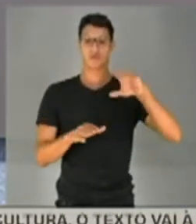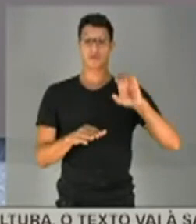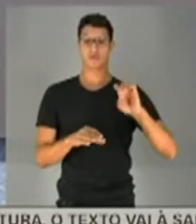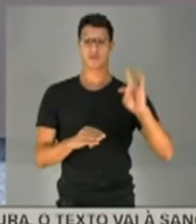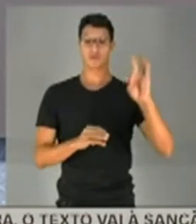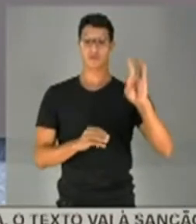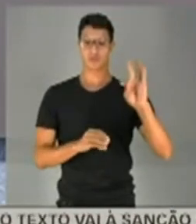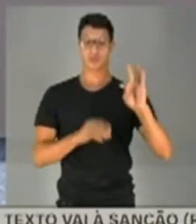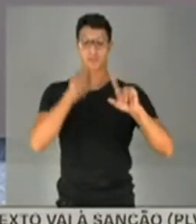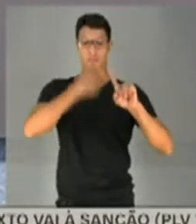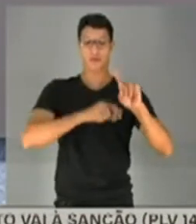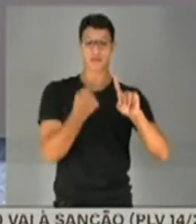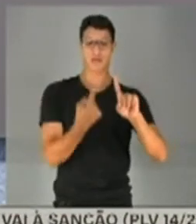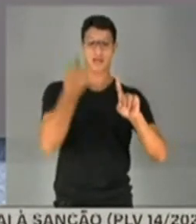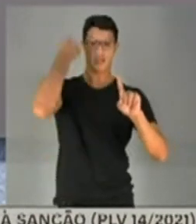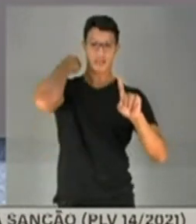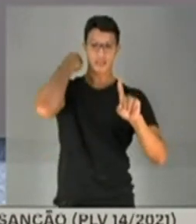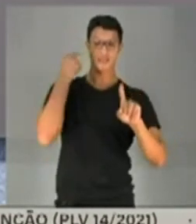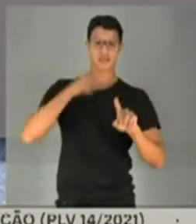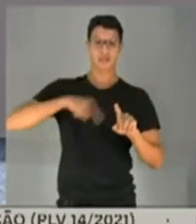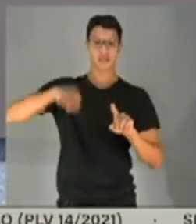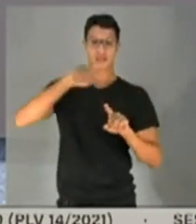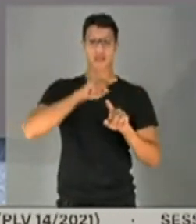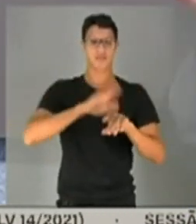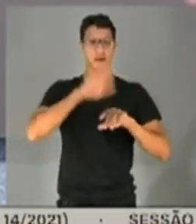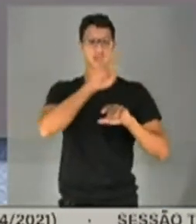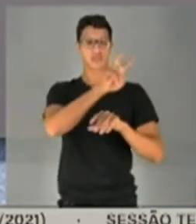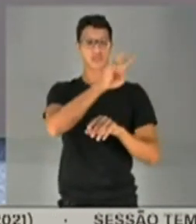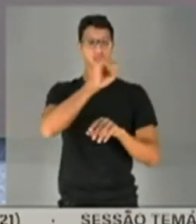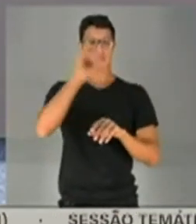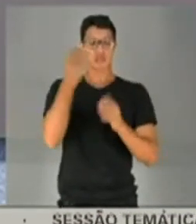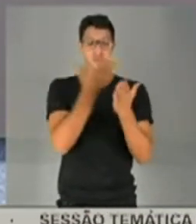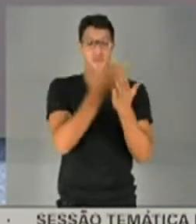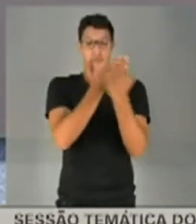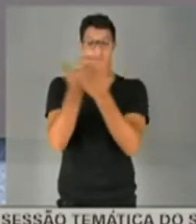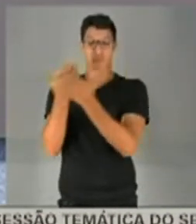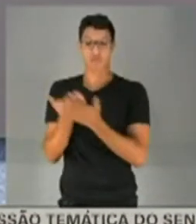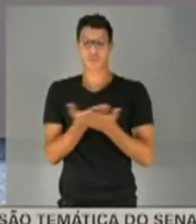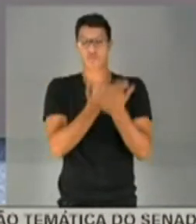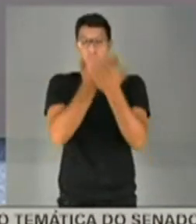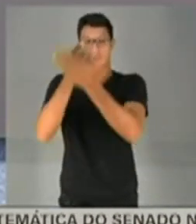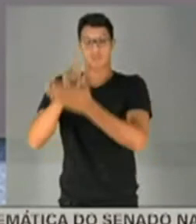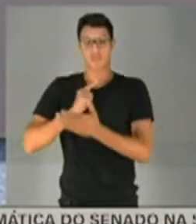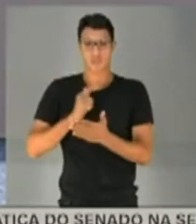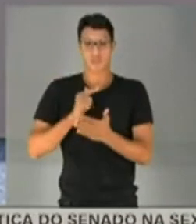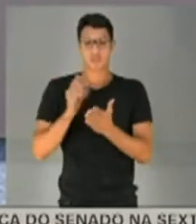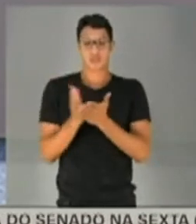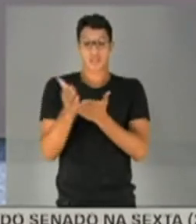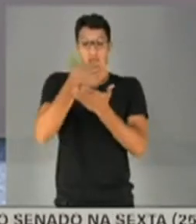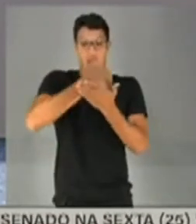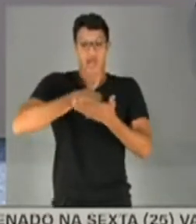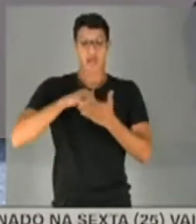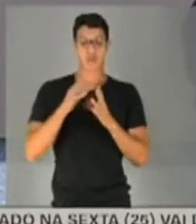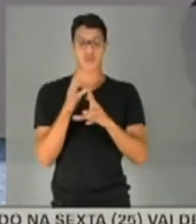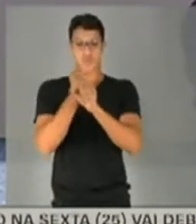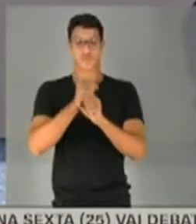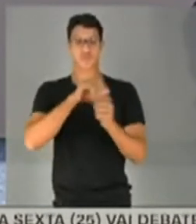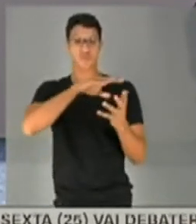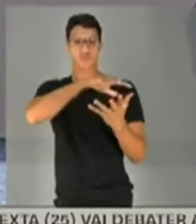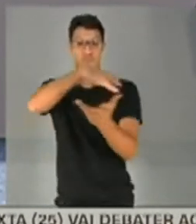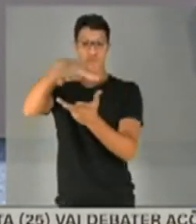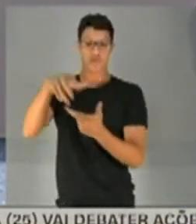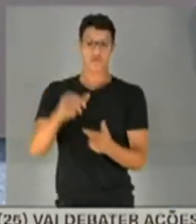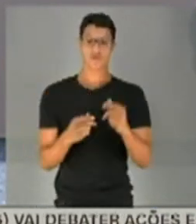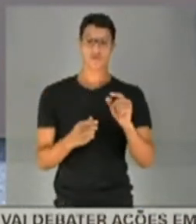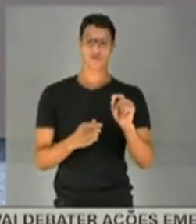Health poucos meses atrás, ele pegou os mais de 500 estudos sorológicos que existiam até essa data no mundo